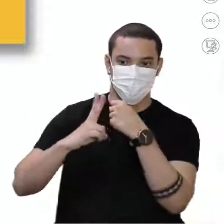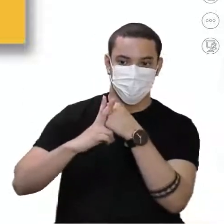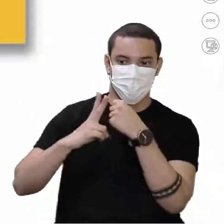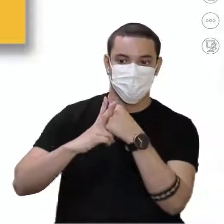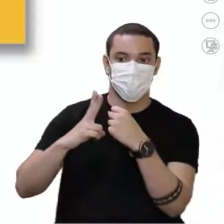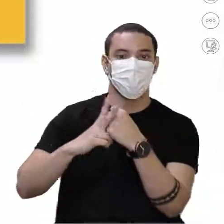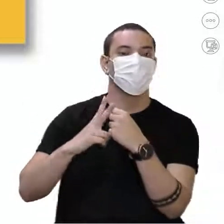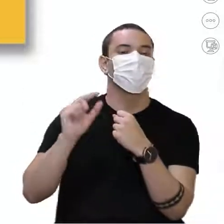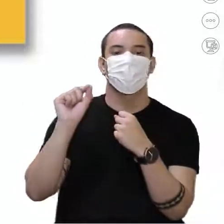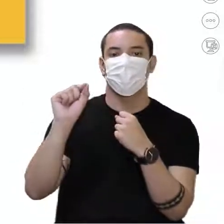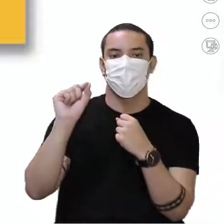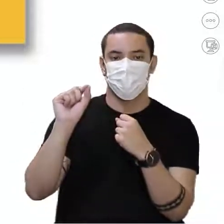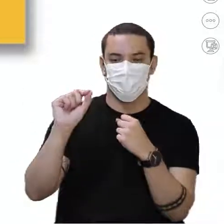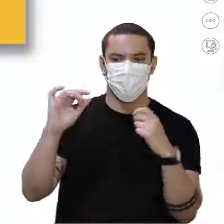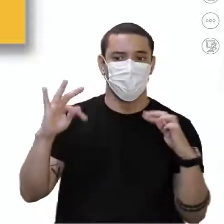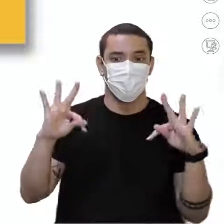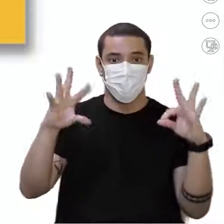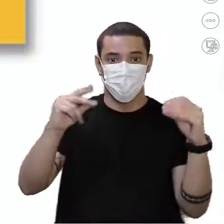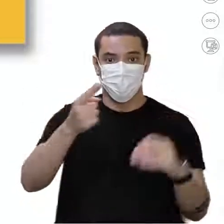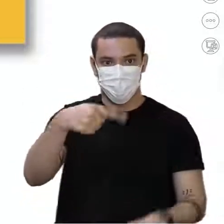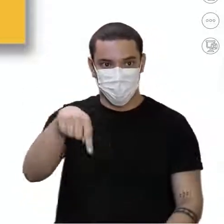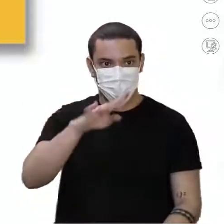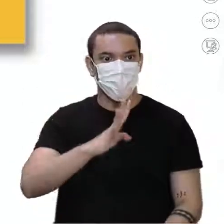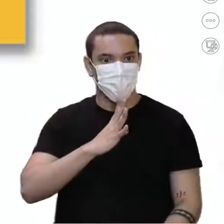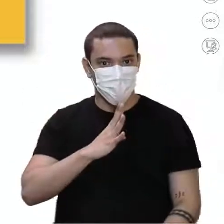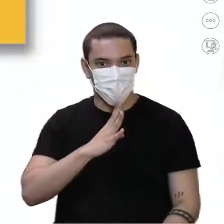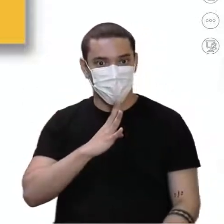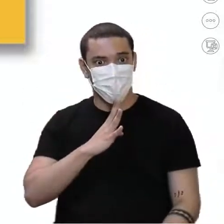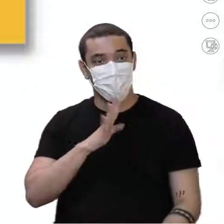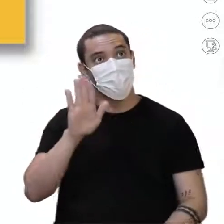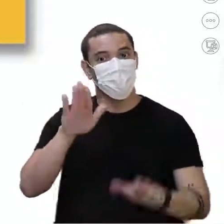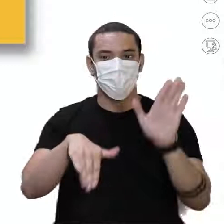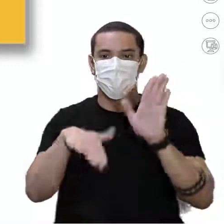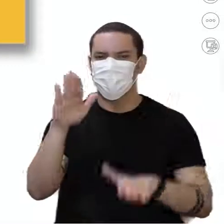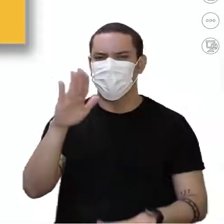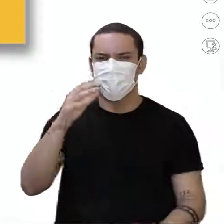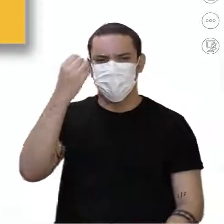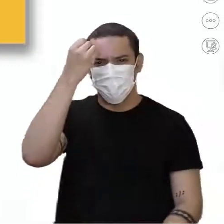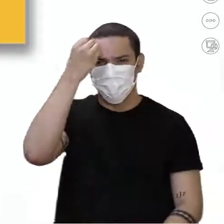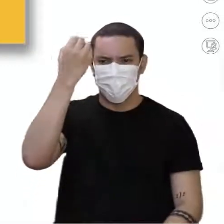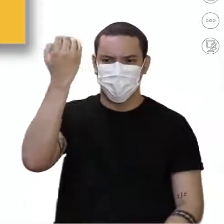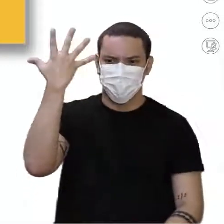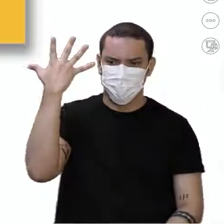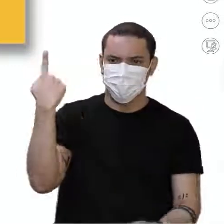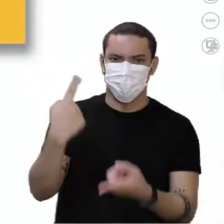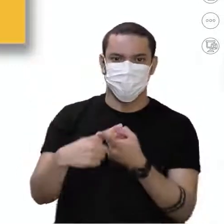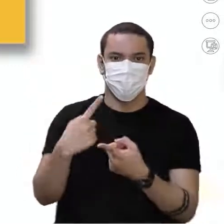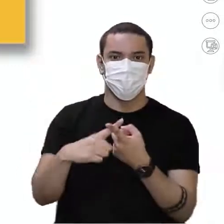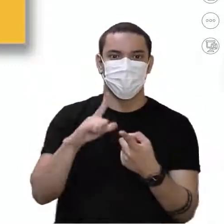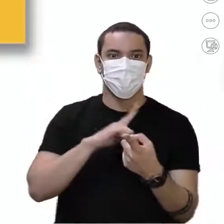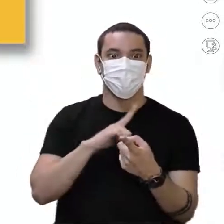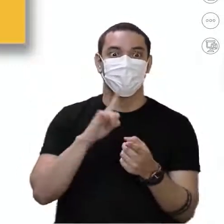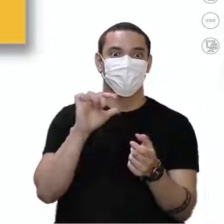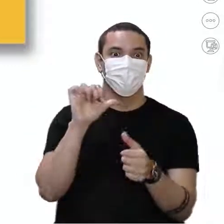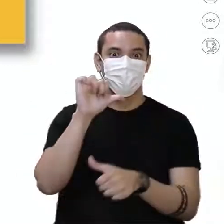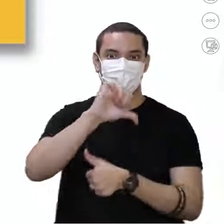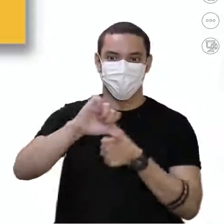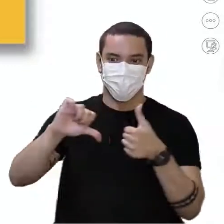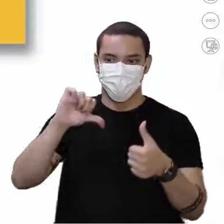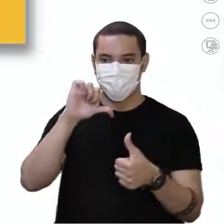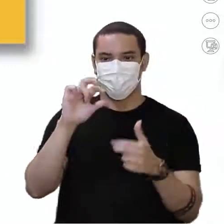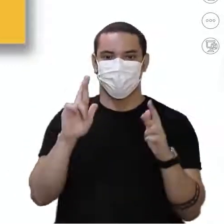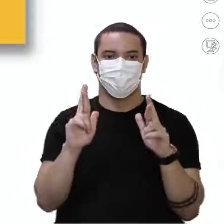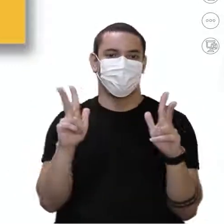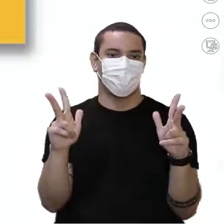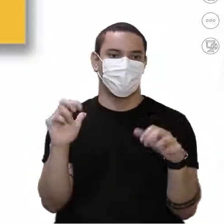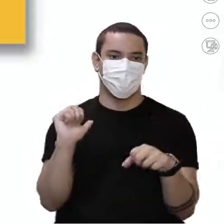que inclusive todo mundo conhece ele. Talvez você não esteja lembrando dele, porque ele está com uma roupa diferente, ele está com